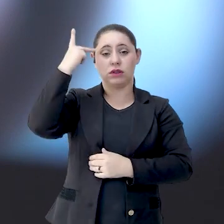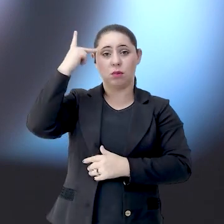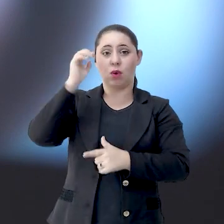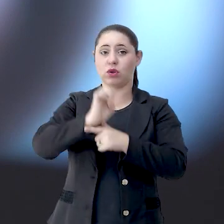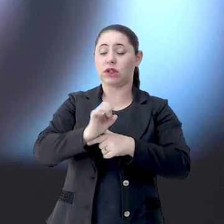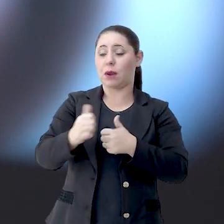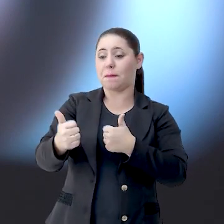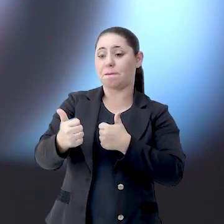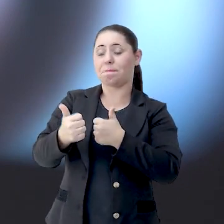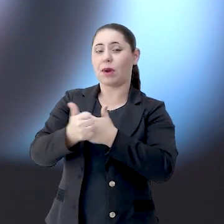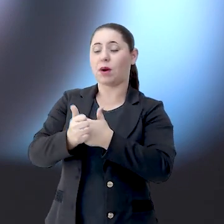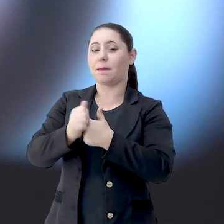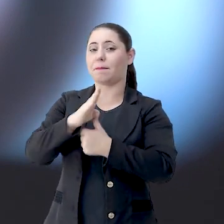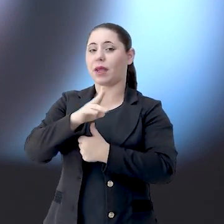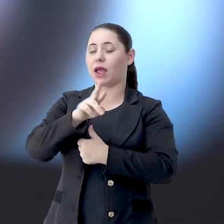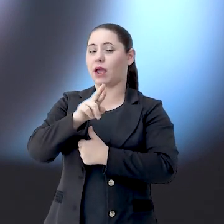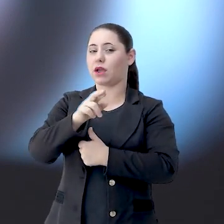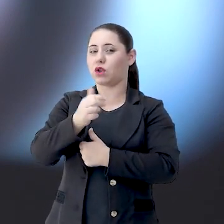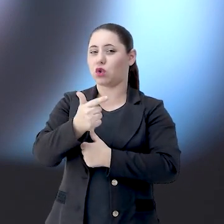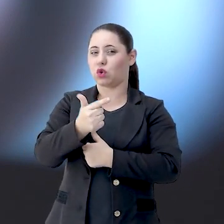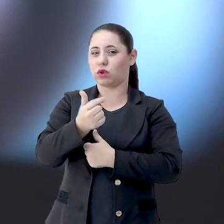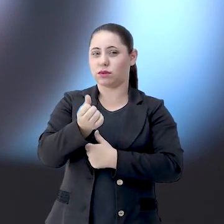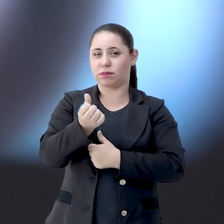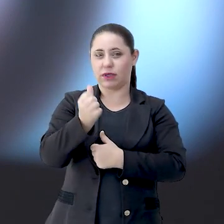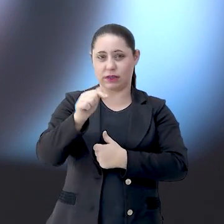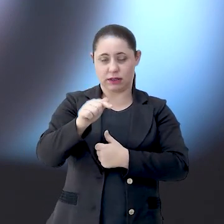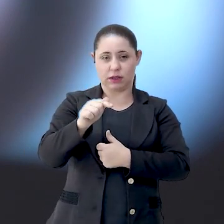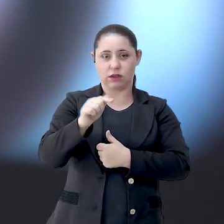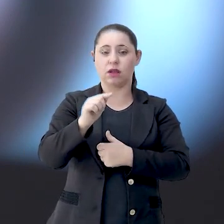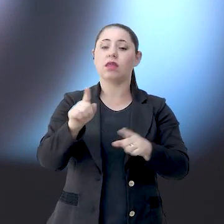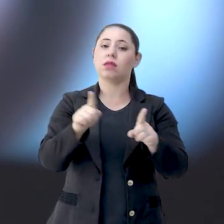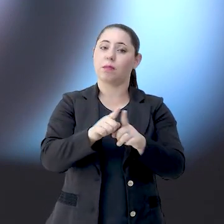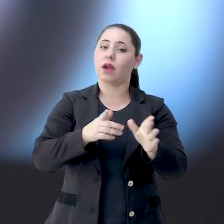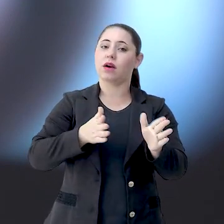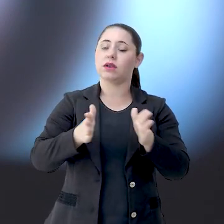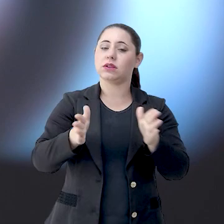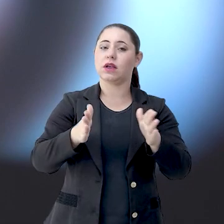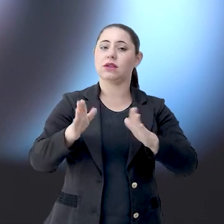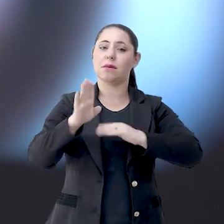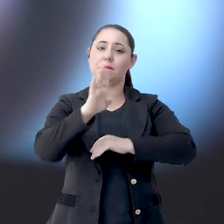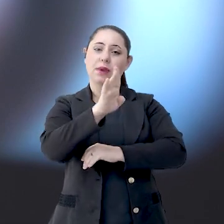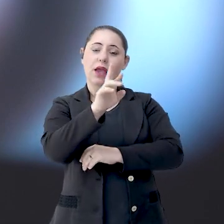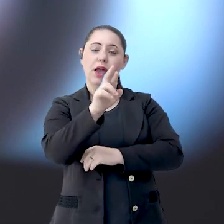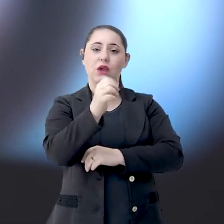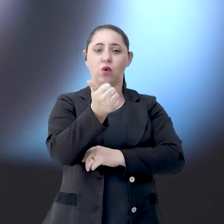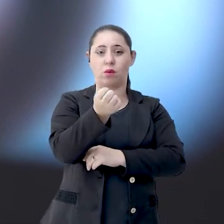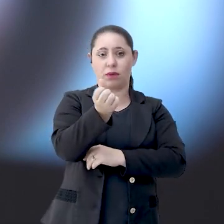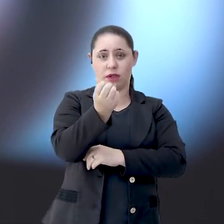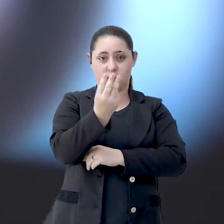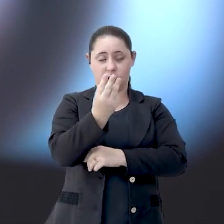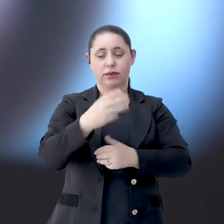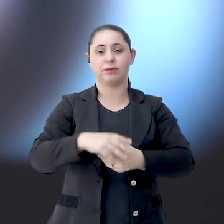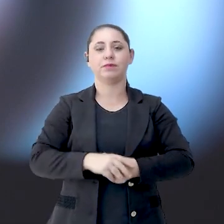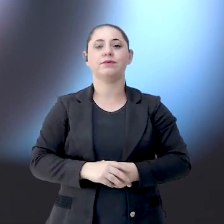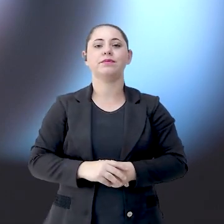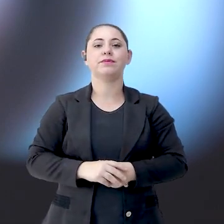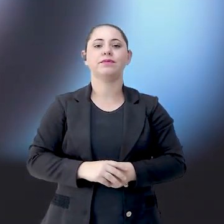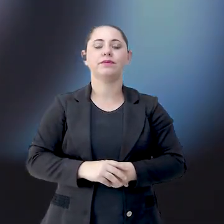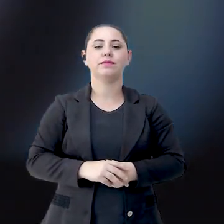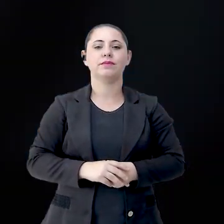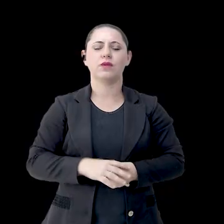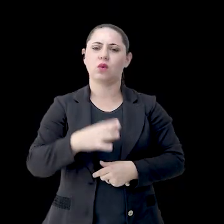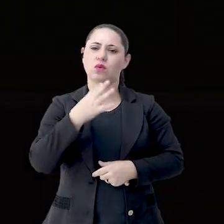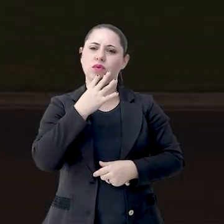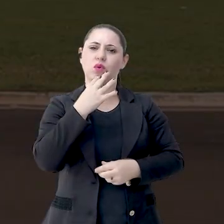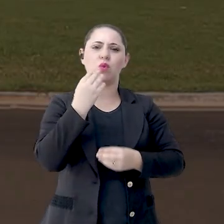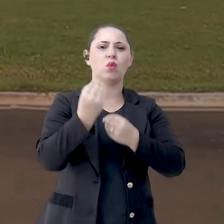campo. São Paulo é estado próximo pela BR-267, que também dá acesso à